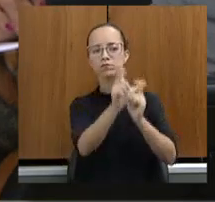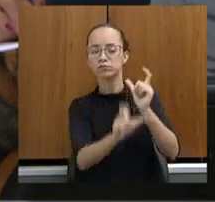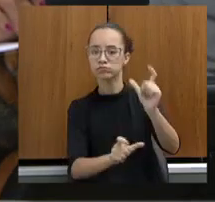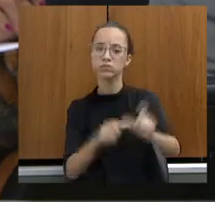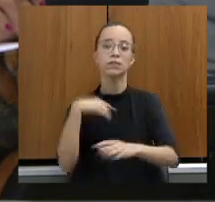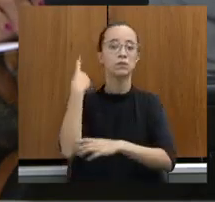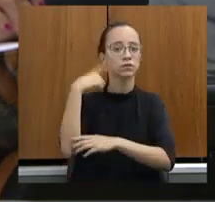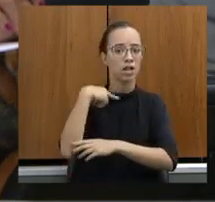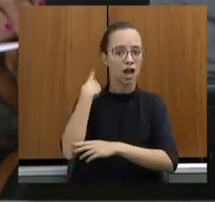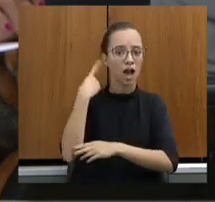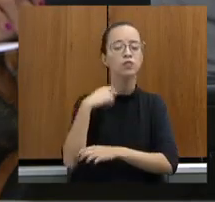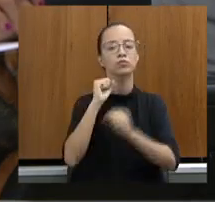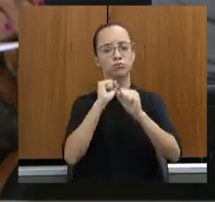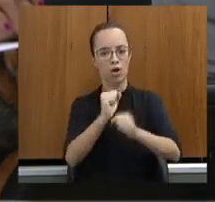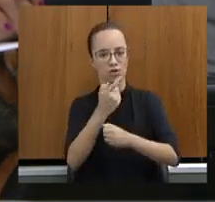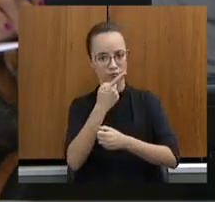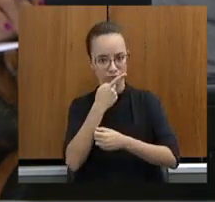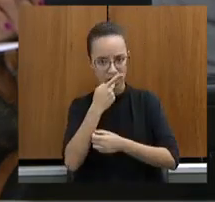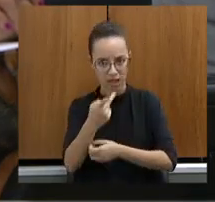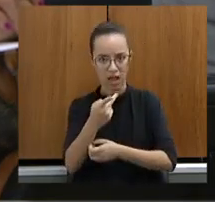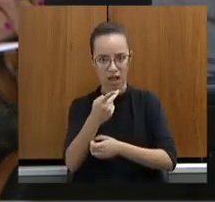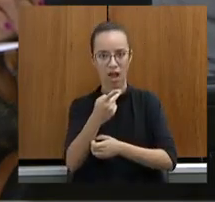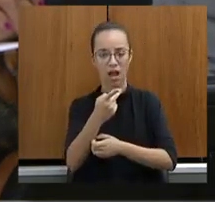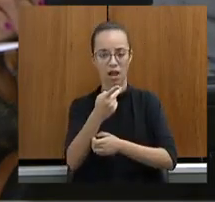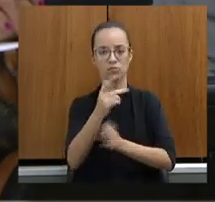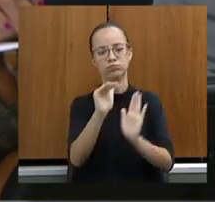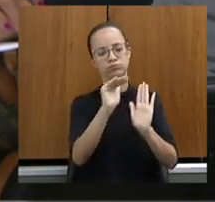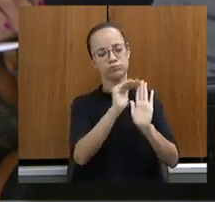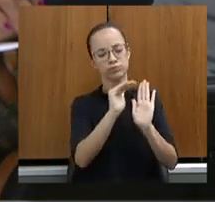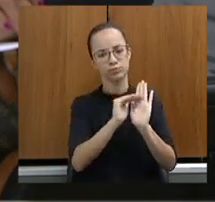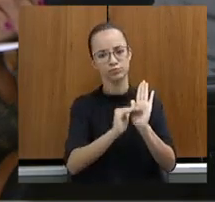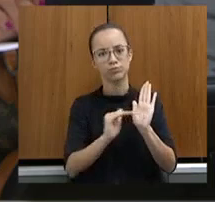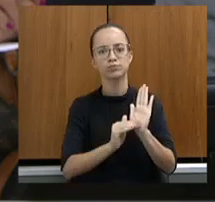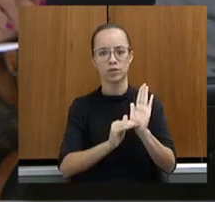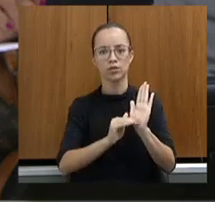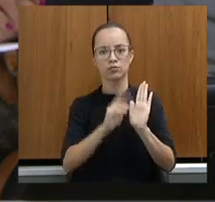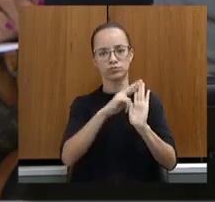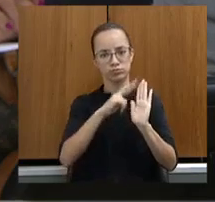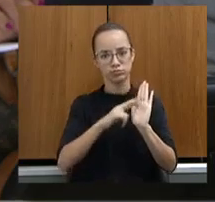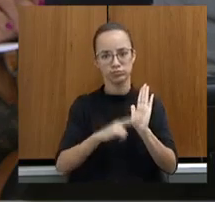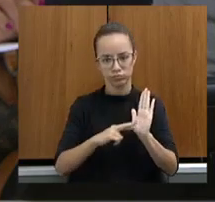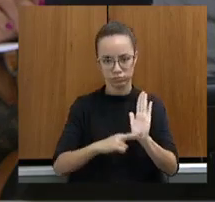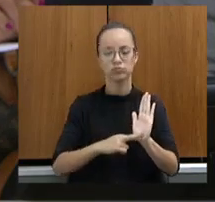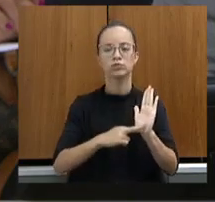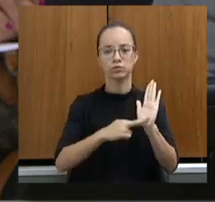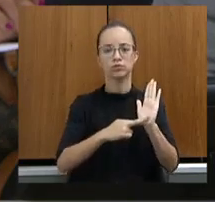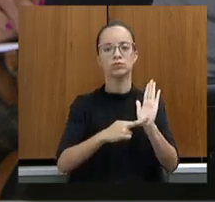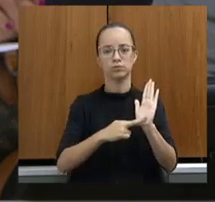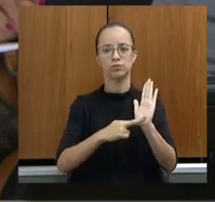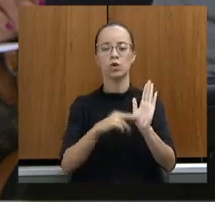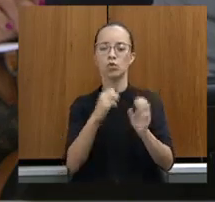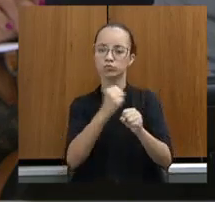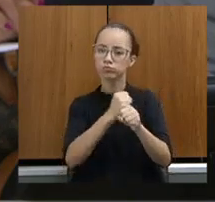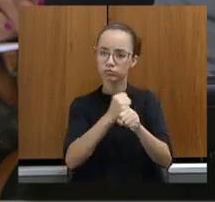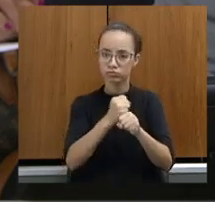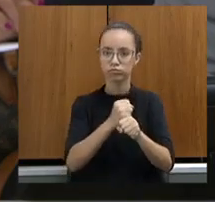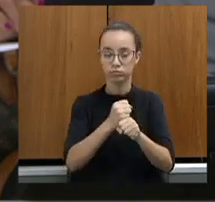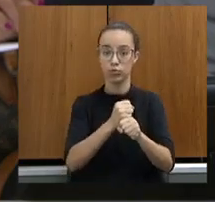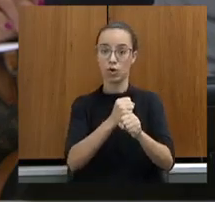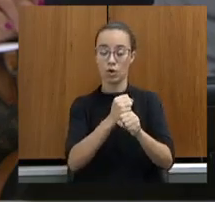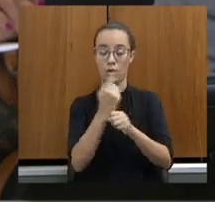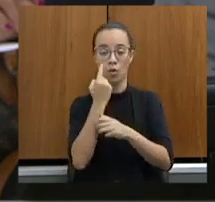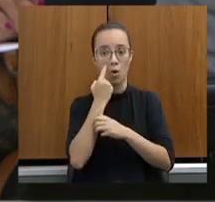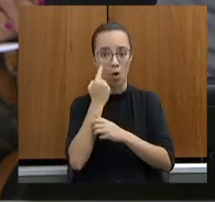as deputadas e aos deputados nos termos da deliberação da mesa 2.711/2019 na seguinte